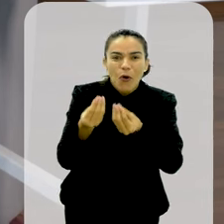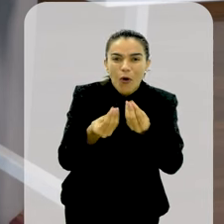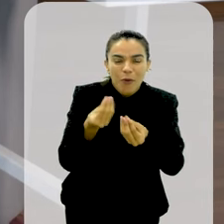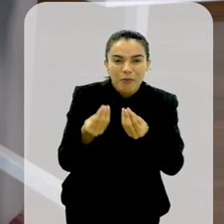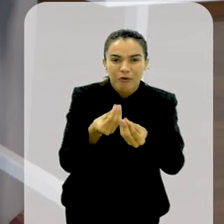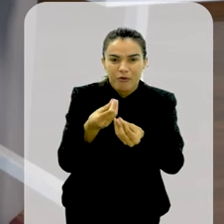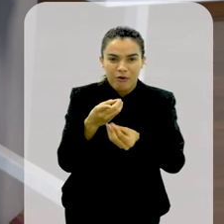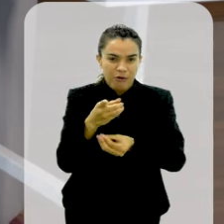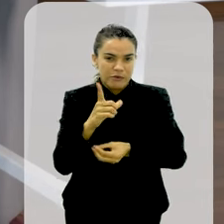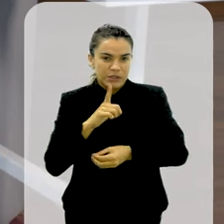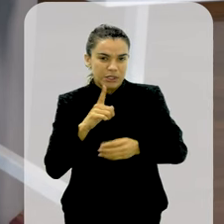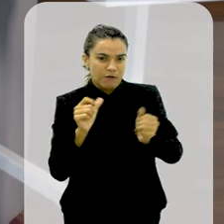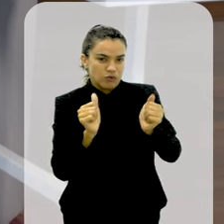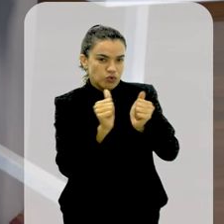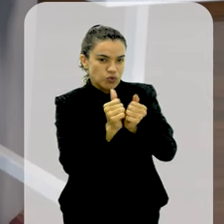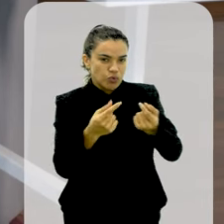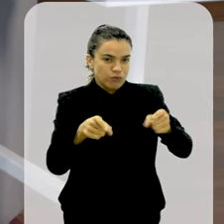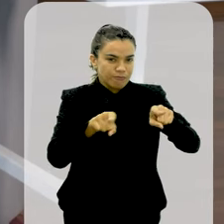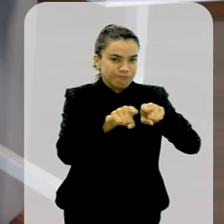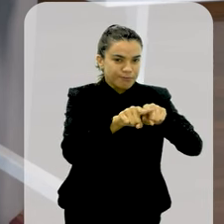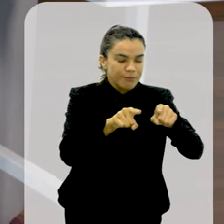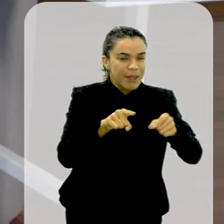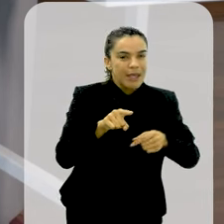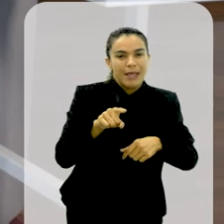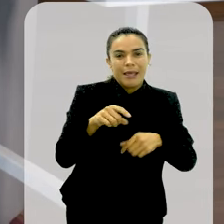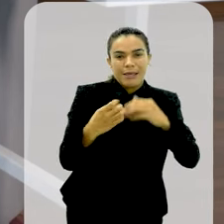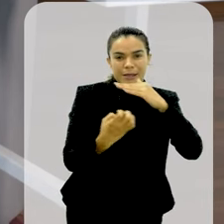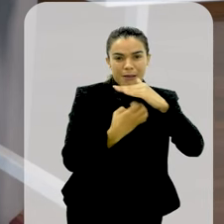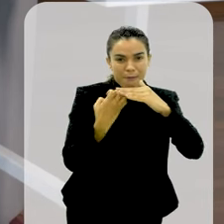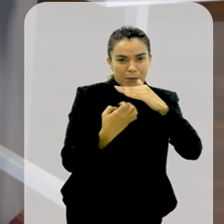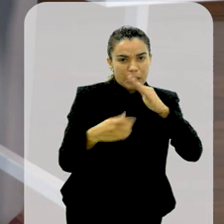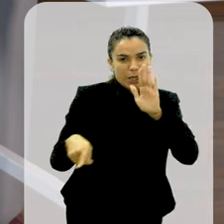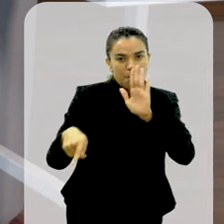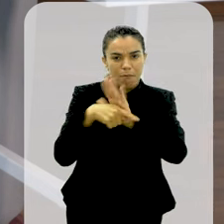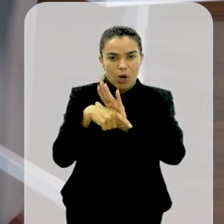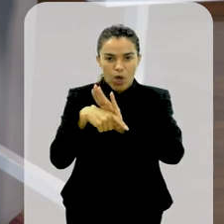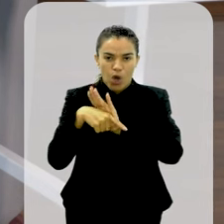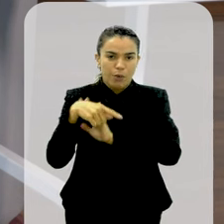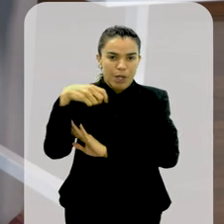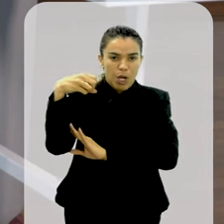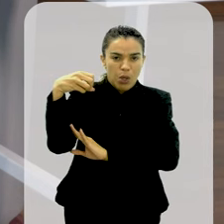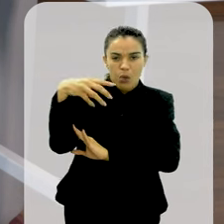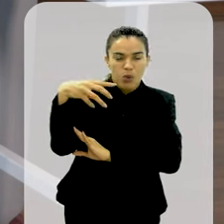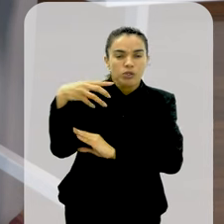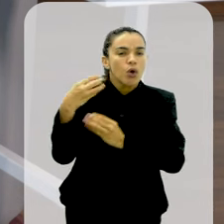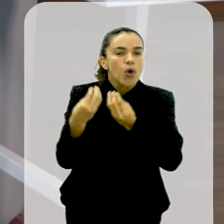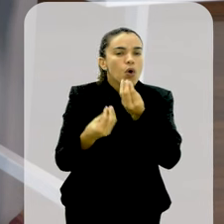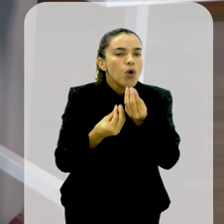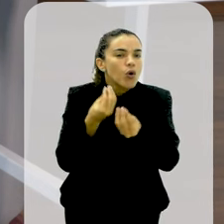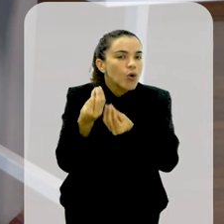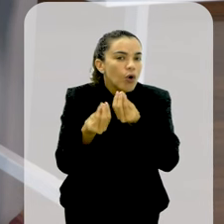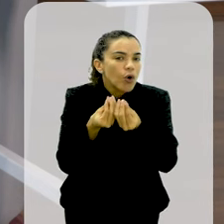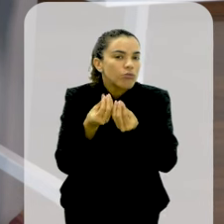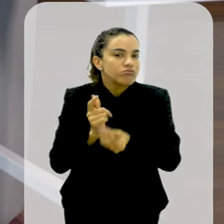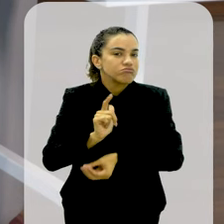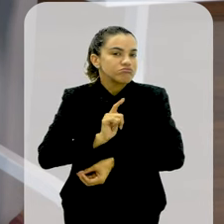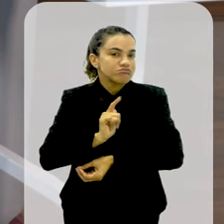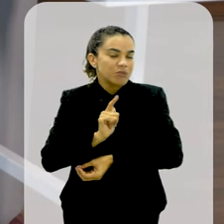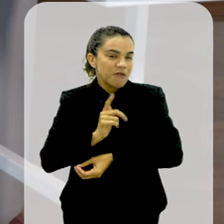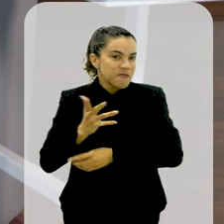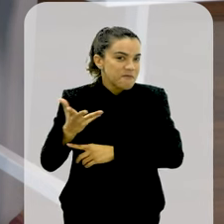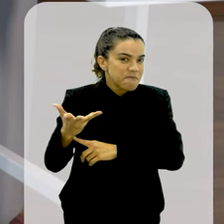que se formou isso? Você trabalhou com uma empresa, você usou seu próprio iluminador, e quanto do carnavalesco